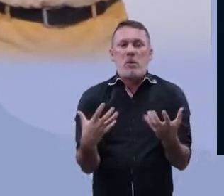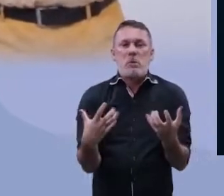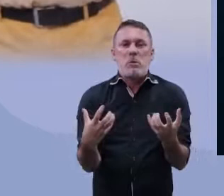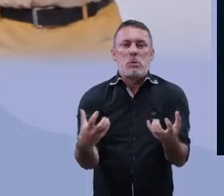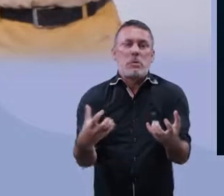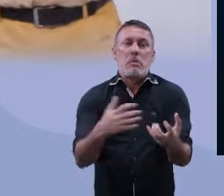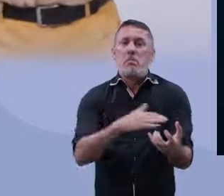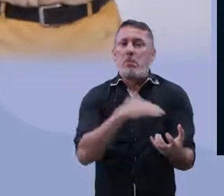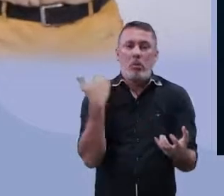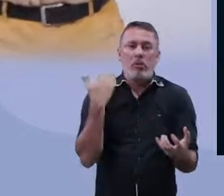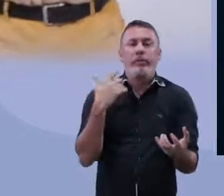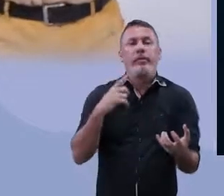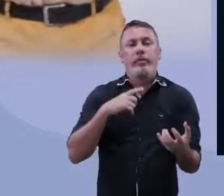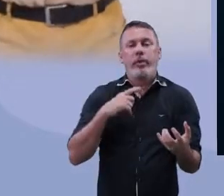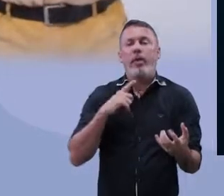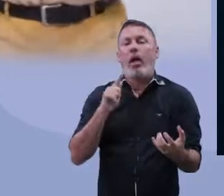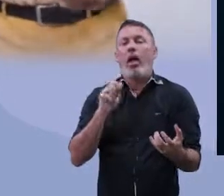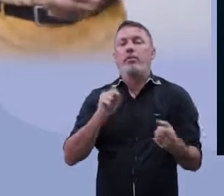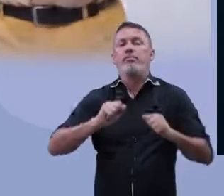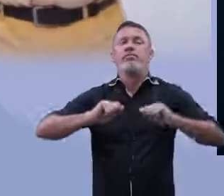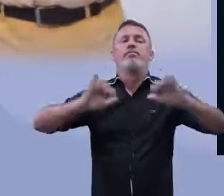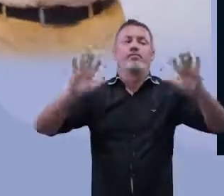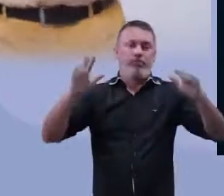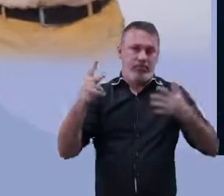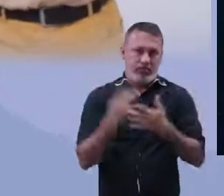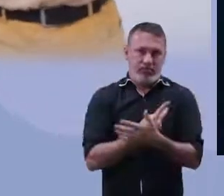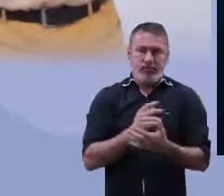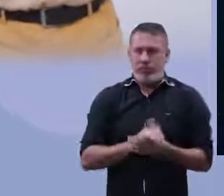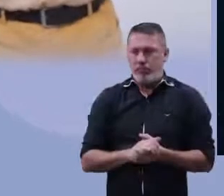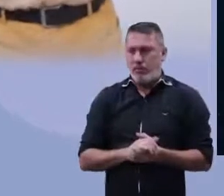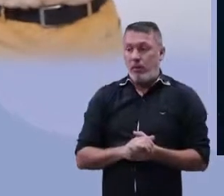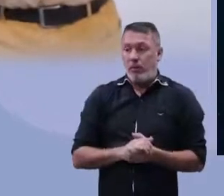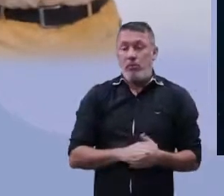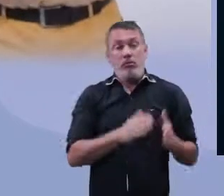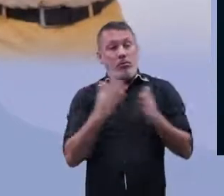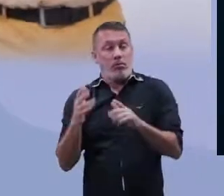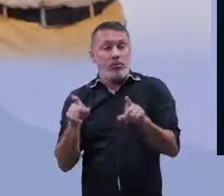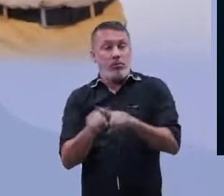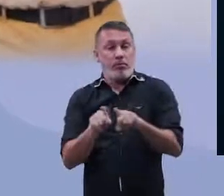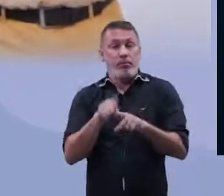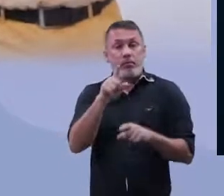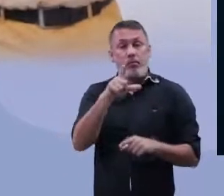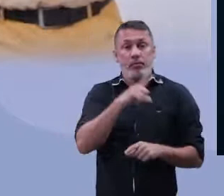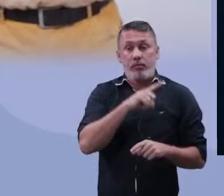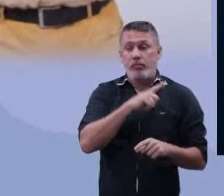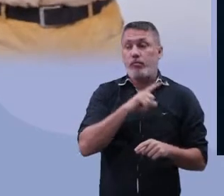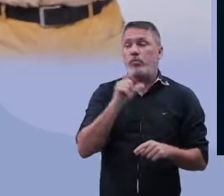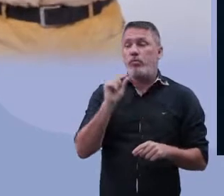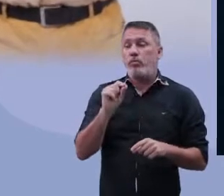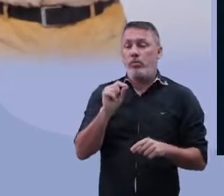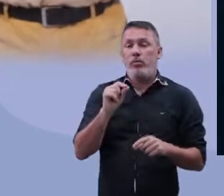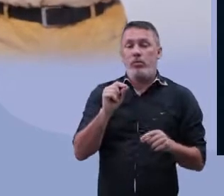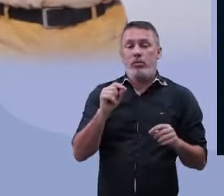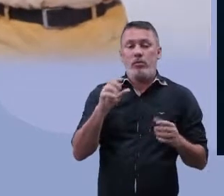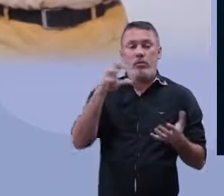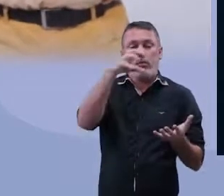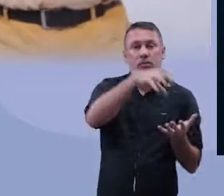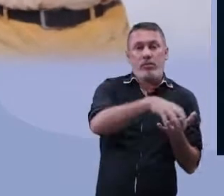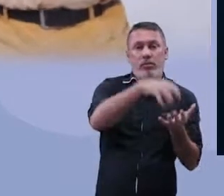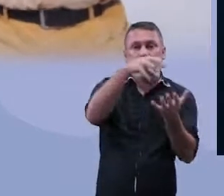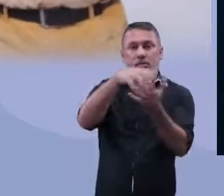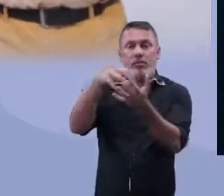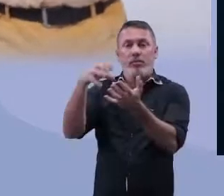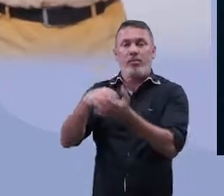dessa decomposição. Né? Você vai ter também relacionado a questão das centrais de